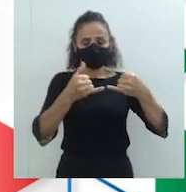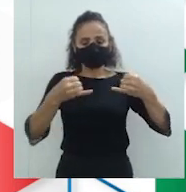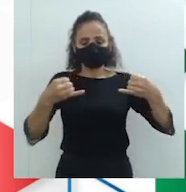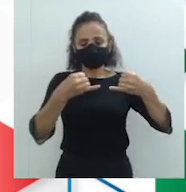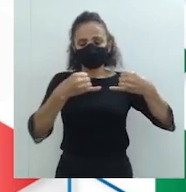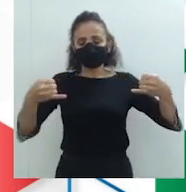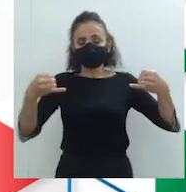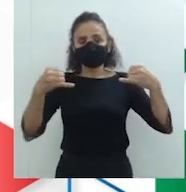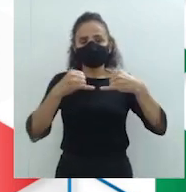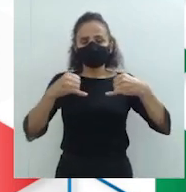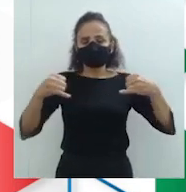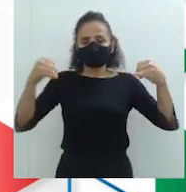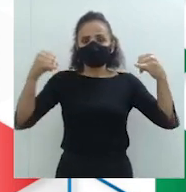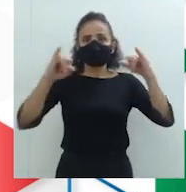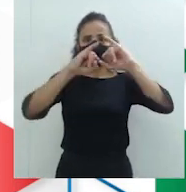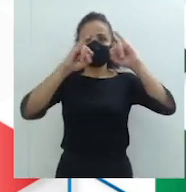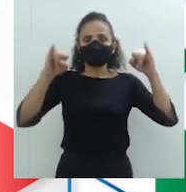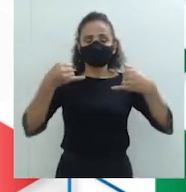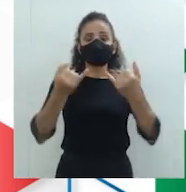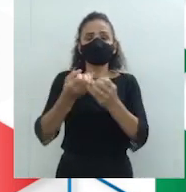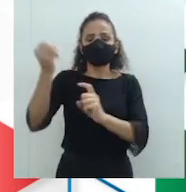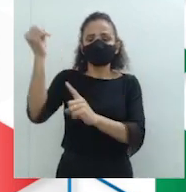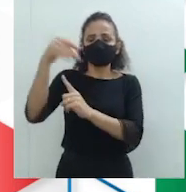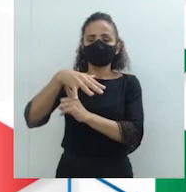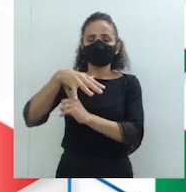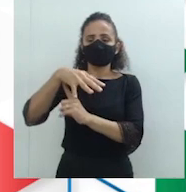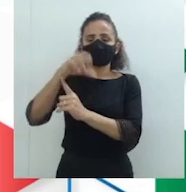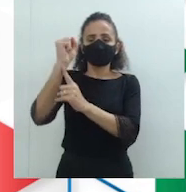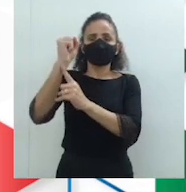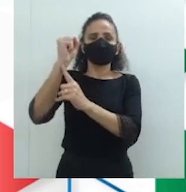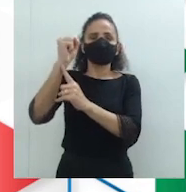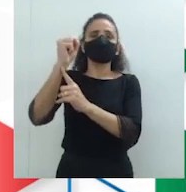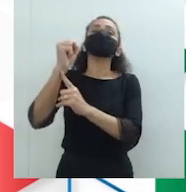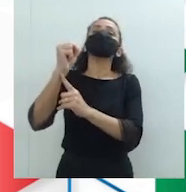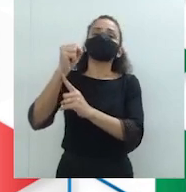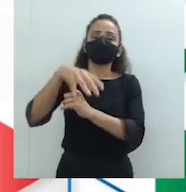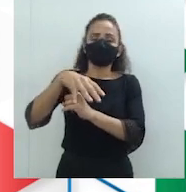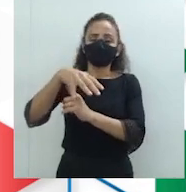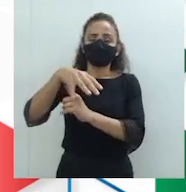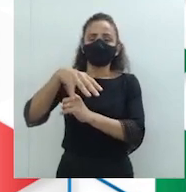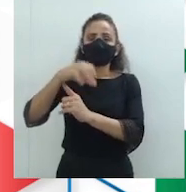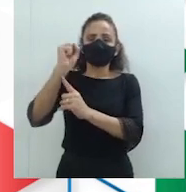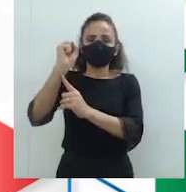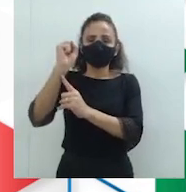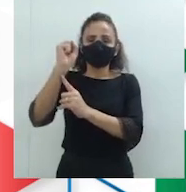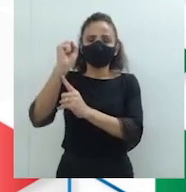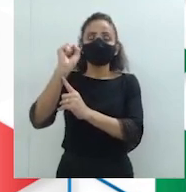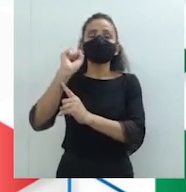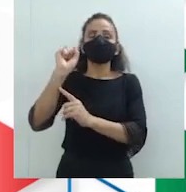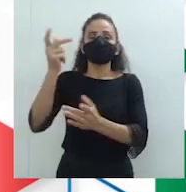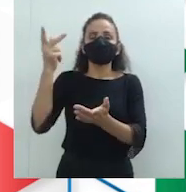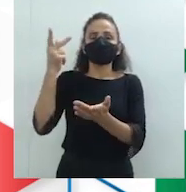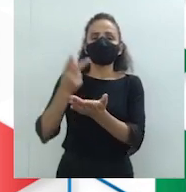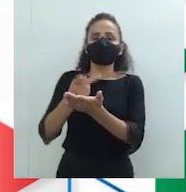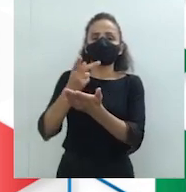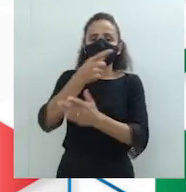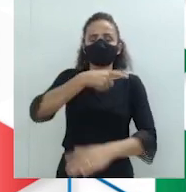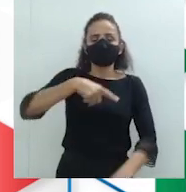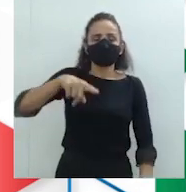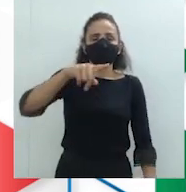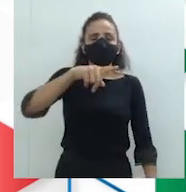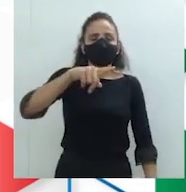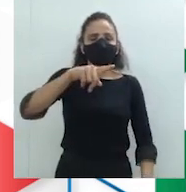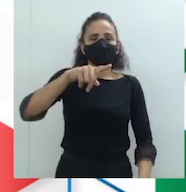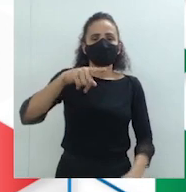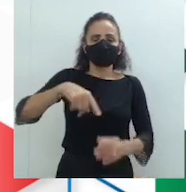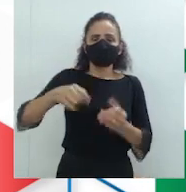lâmpada. Então, se uma lâmpada ela queima, ou seja, corta justamente esse caminho aí desses